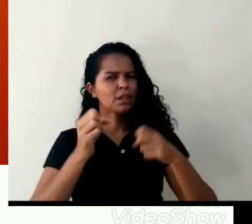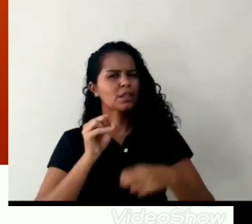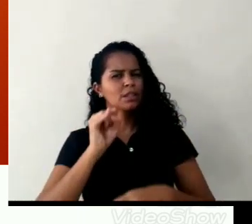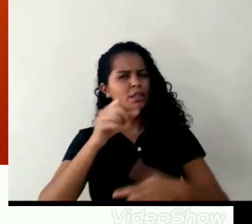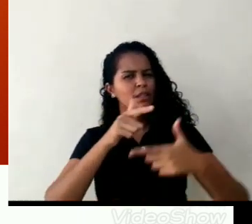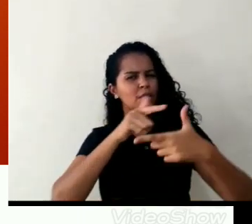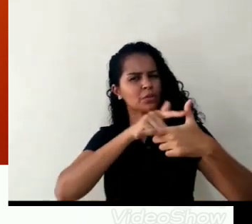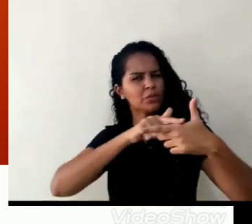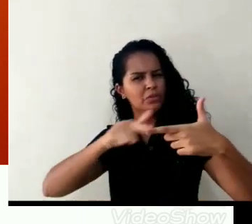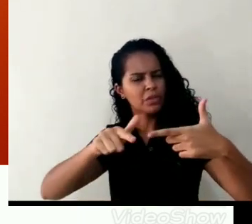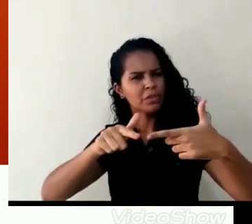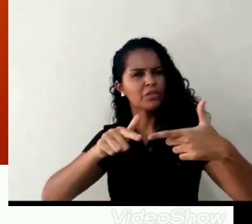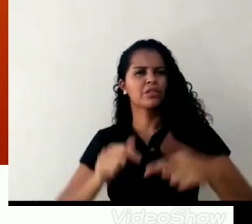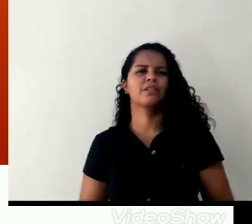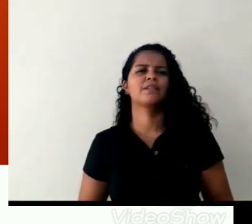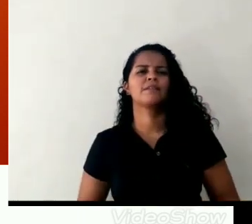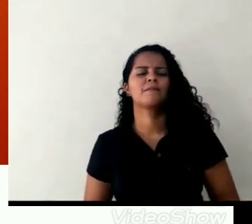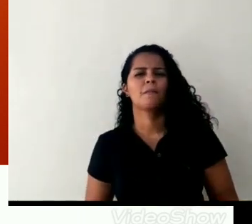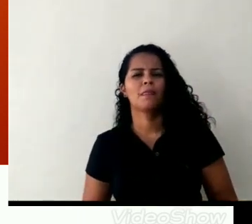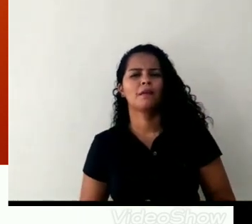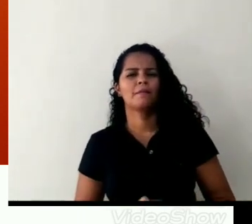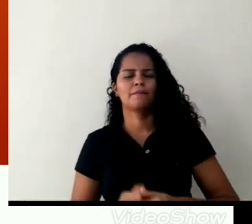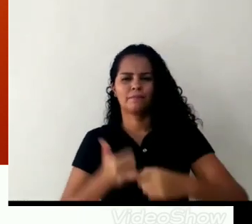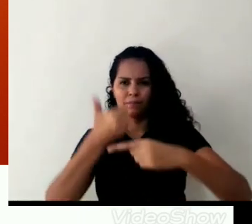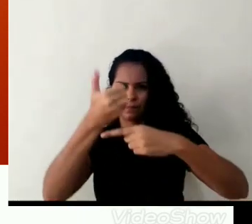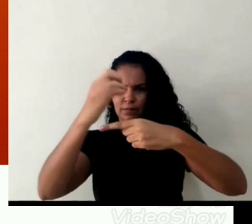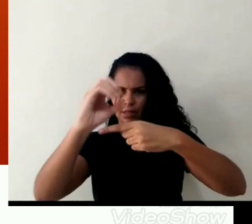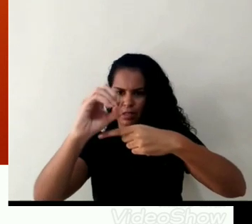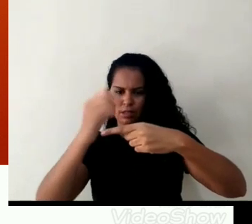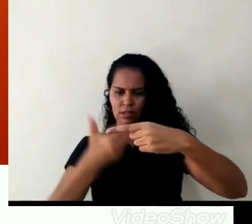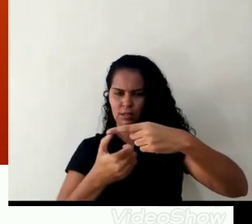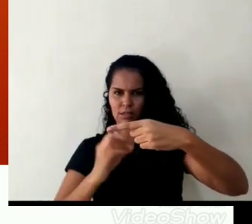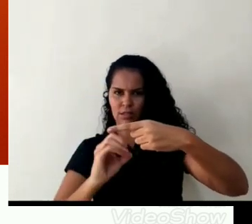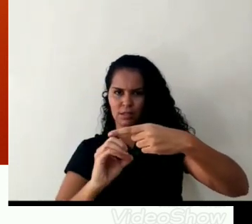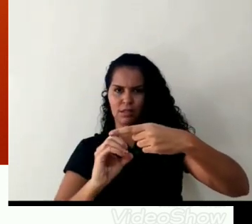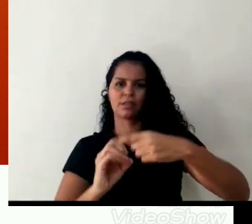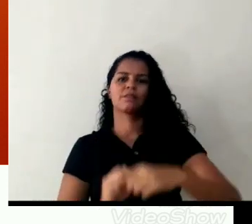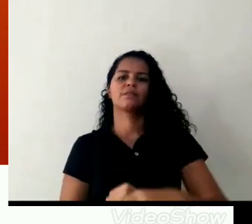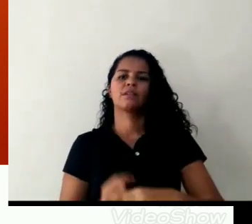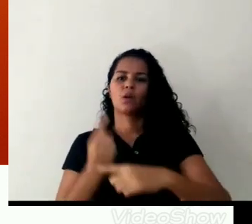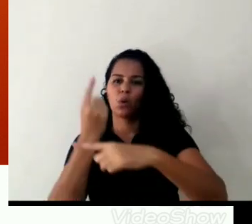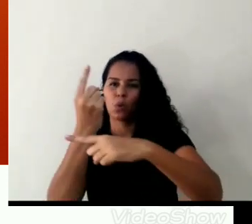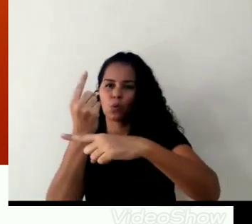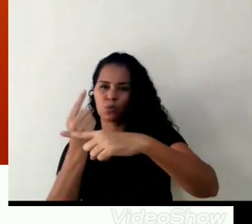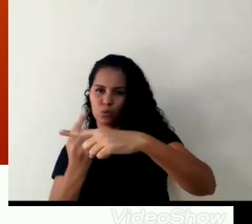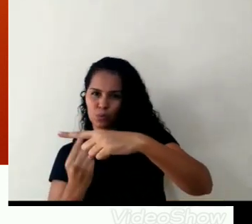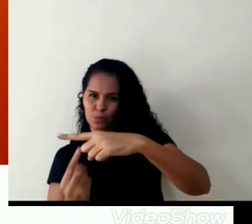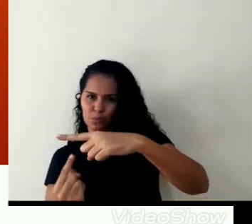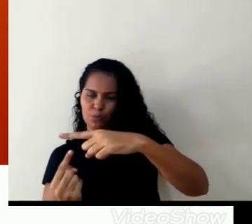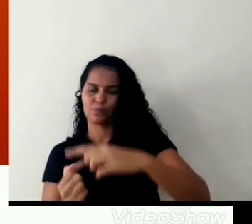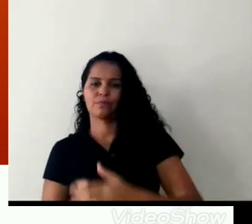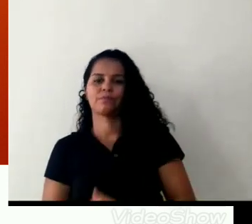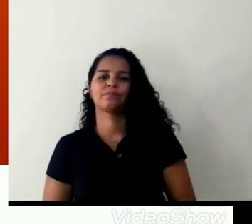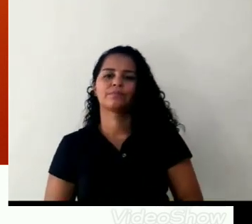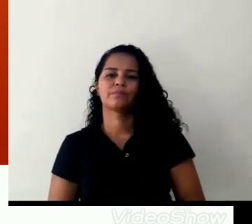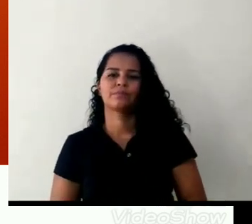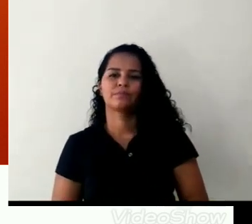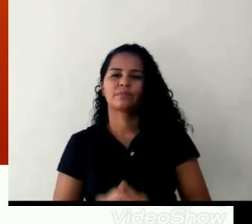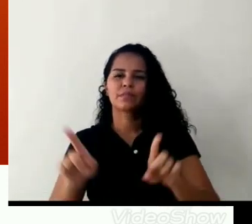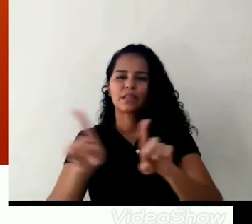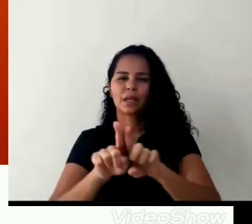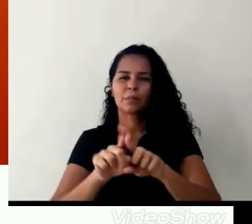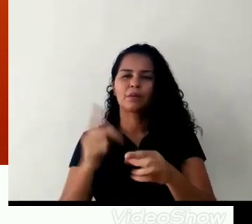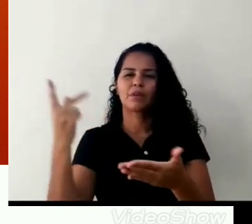com a fração 1 sobre 1. O mesmo vai acontecer se você somar 1 sexto com 2 sextos. Como os denominadores são iguais, basta